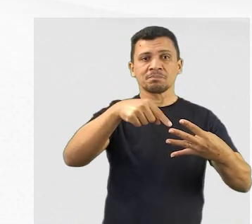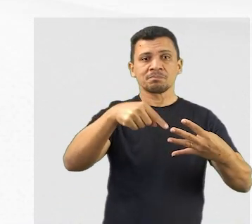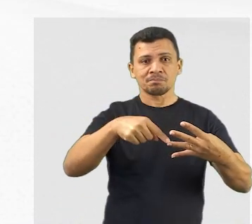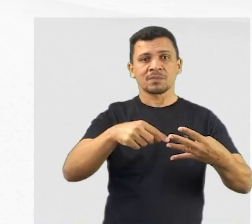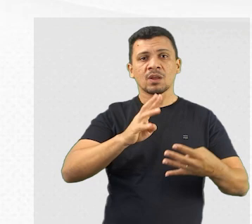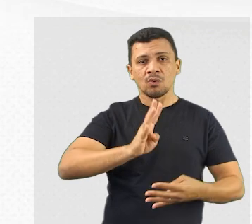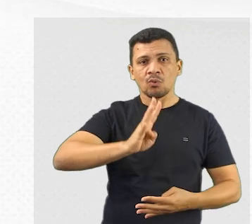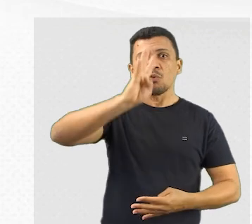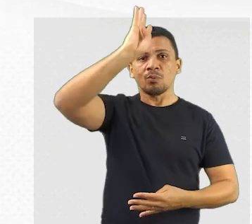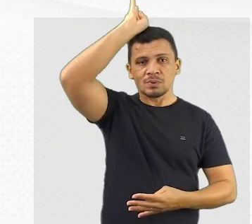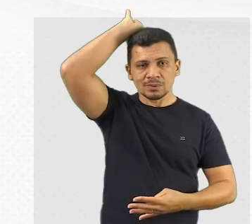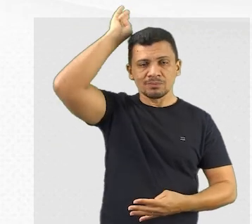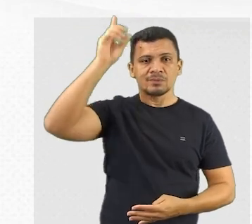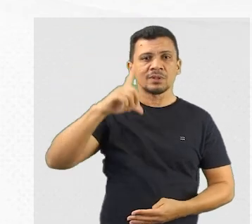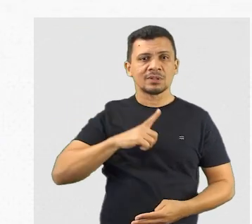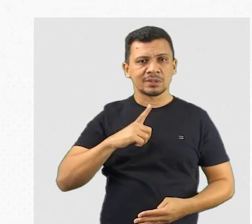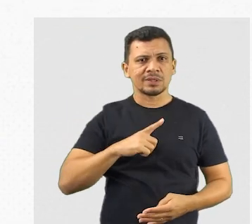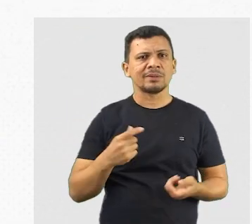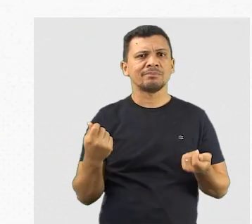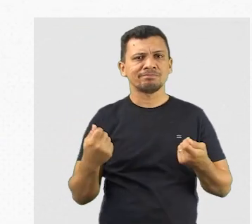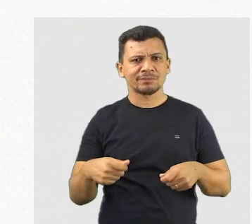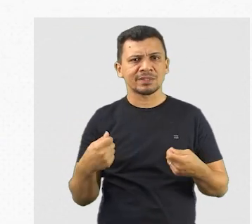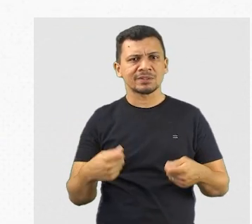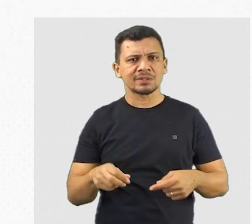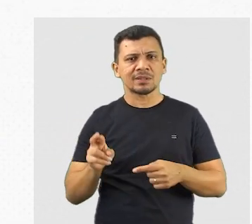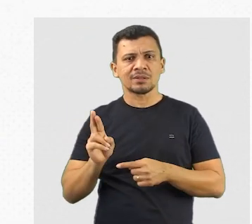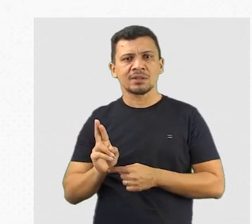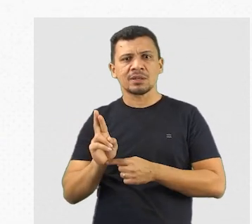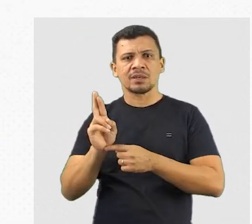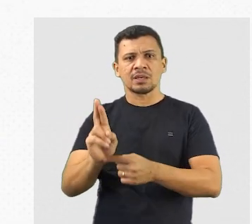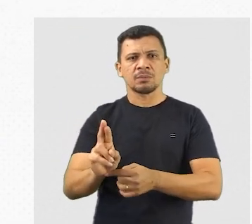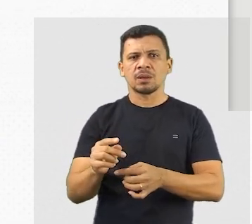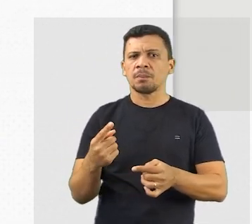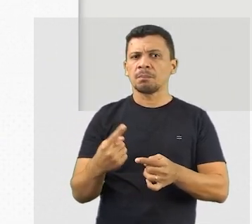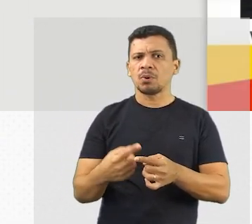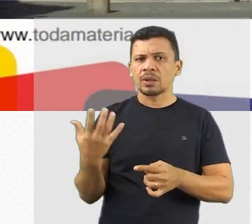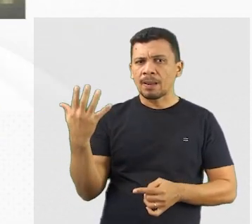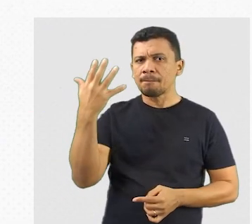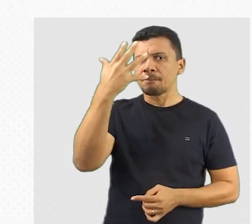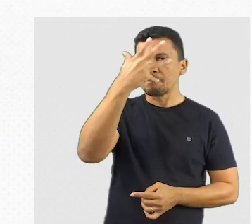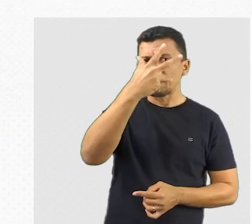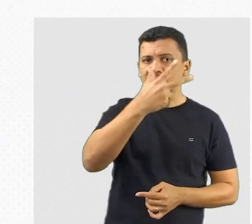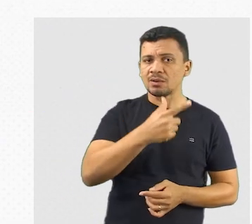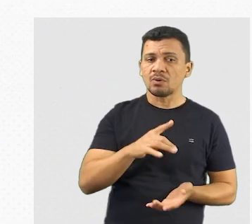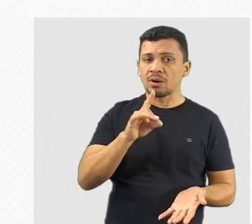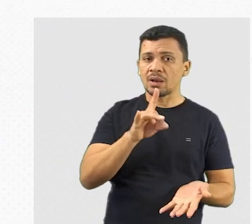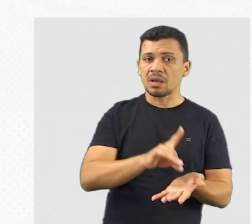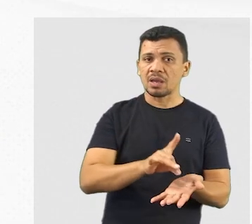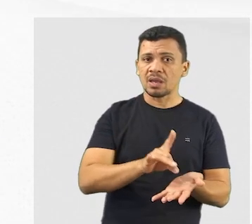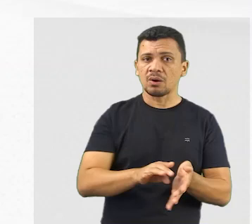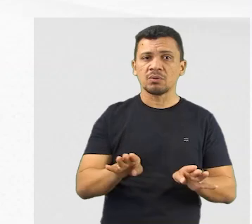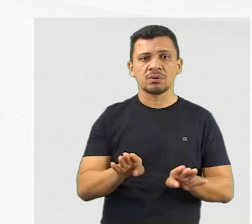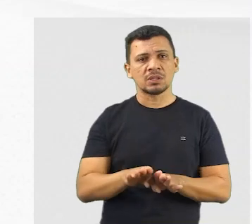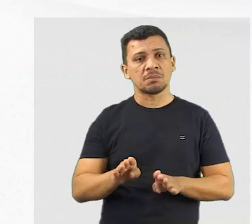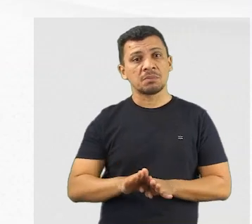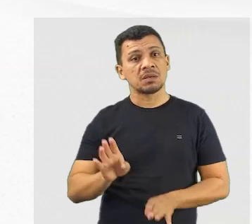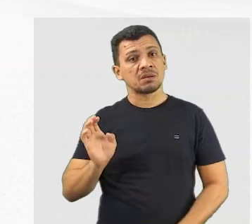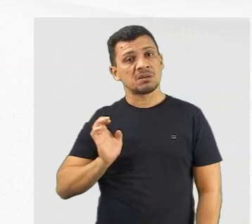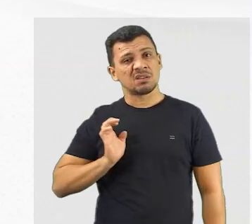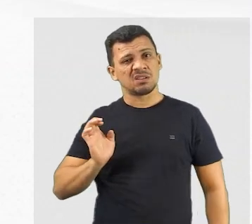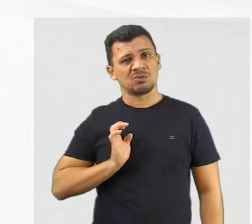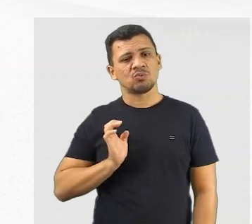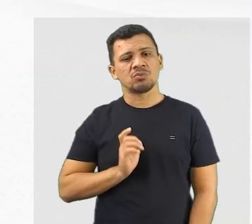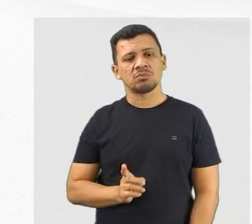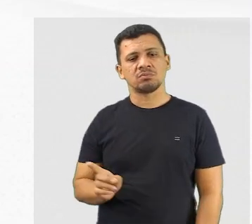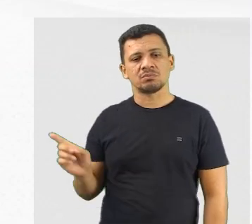uma necessidade muito grande dessa representação do que é mais belo, real, mas também rico. Olha que eu falei para vocês. O